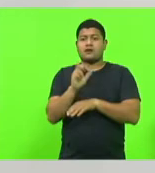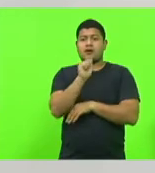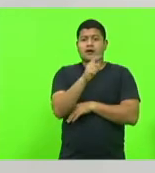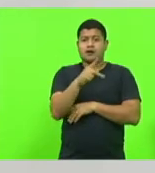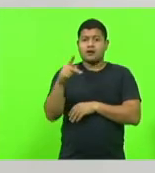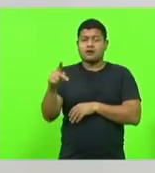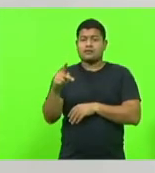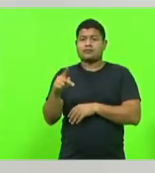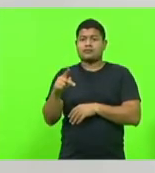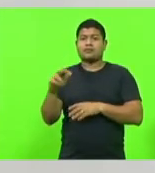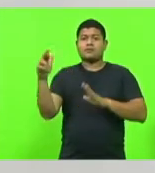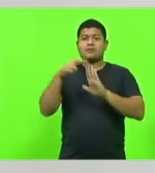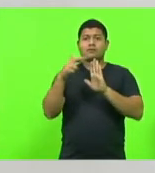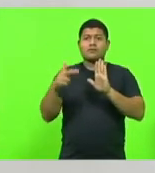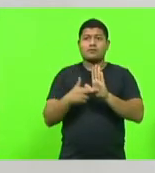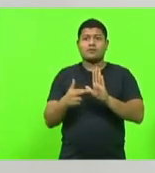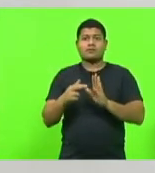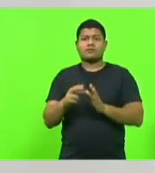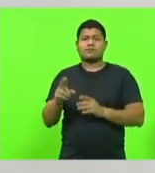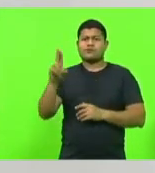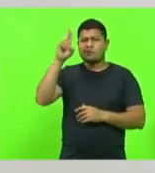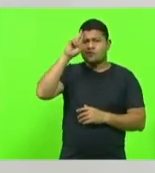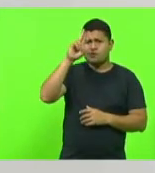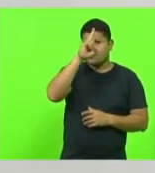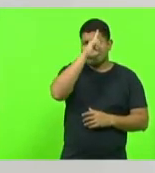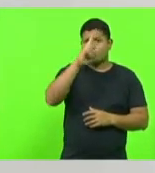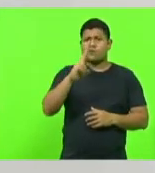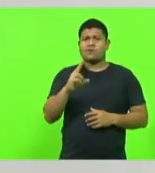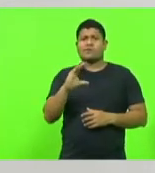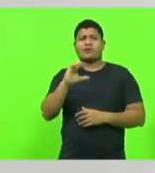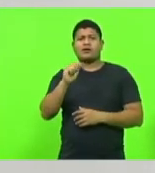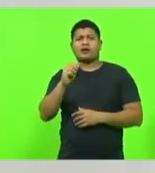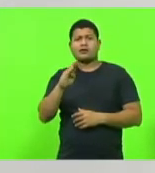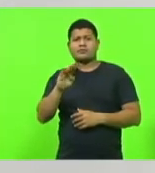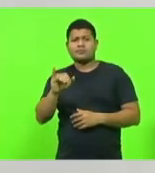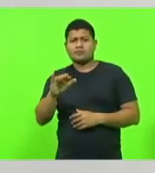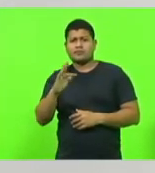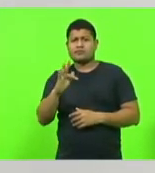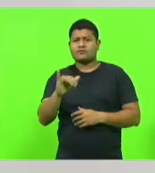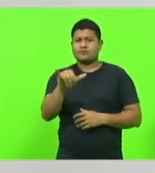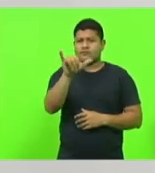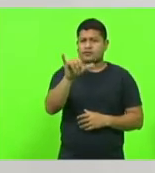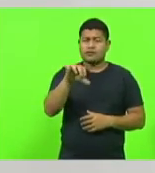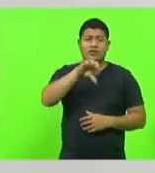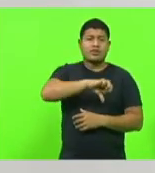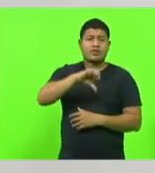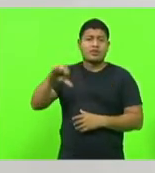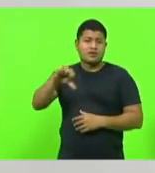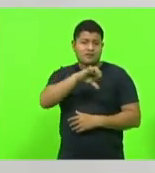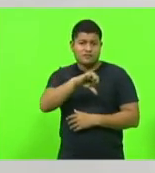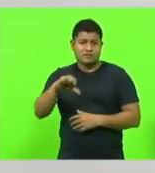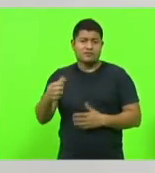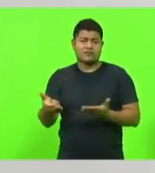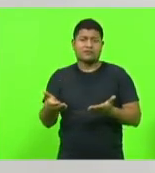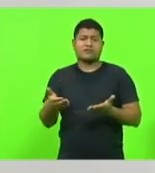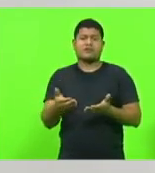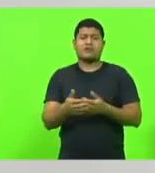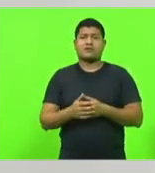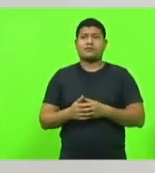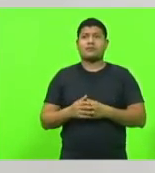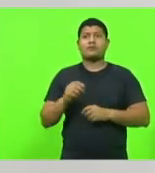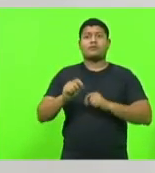os Uber, Cabify, 99, esses aplicativos, que na prática significa tornar mais